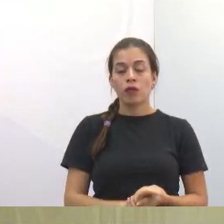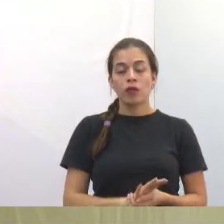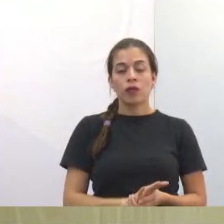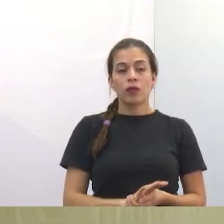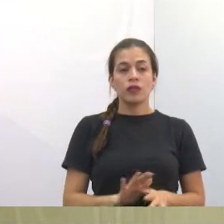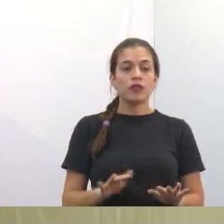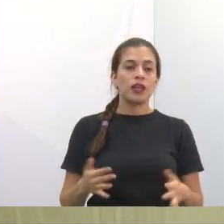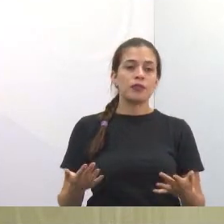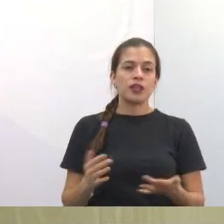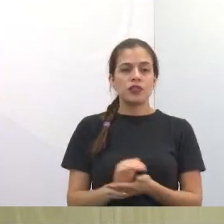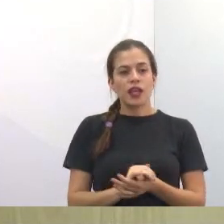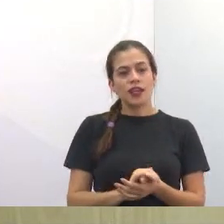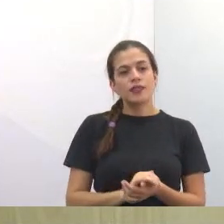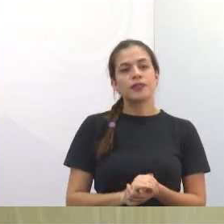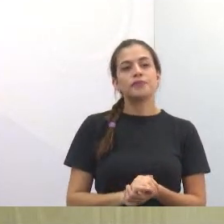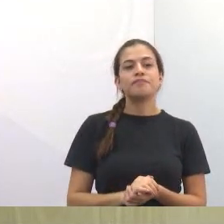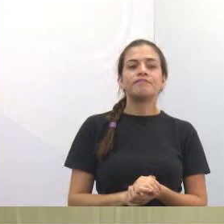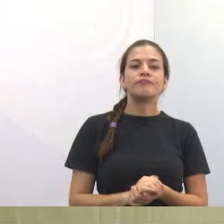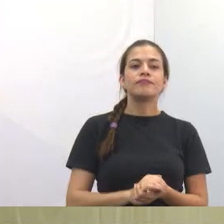56.7.